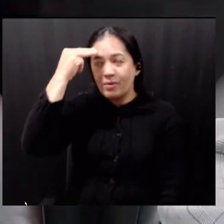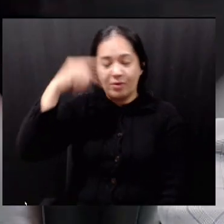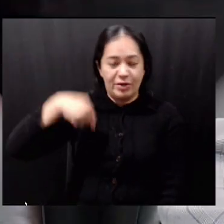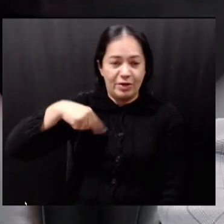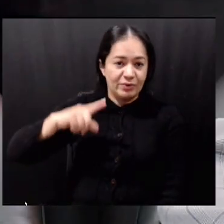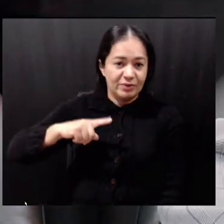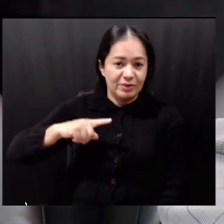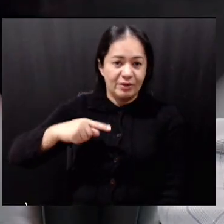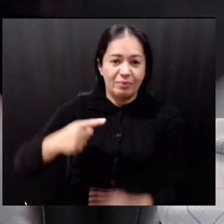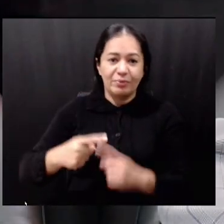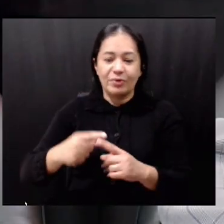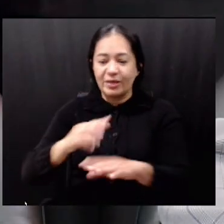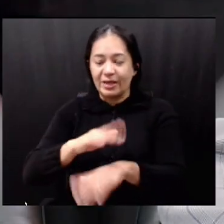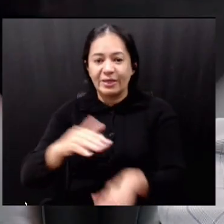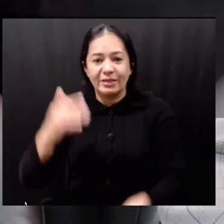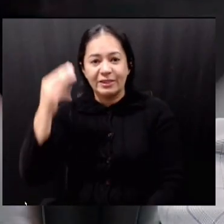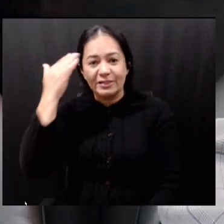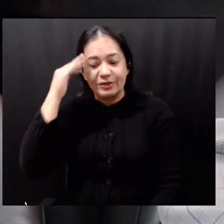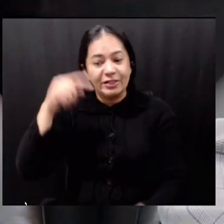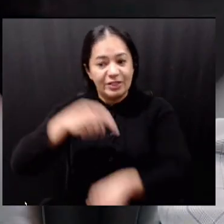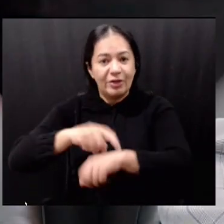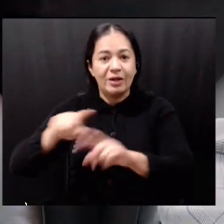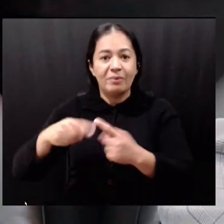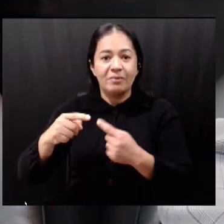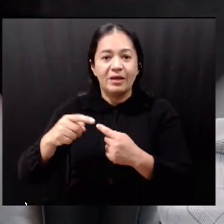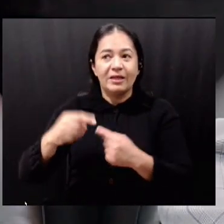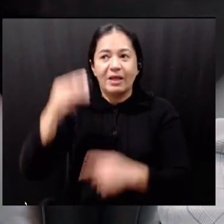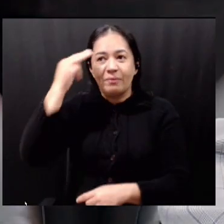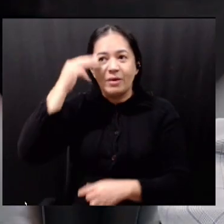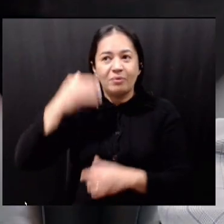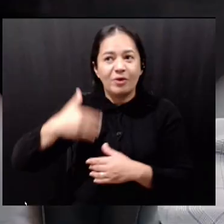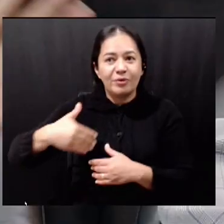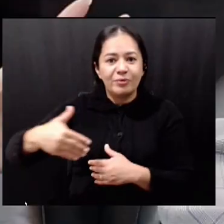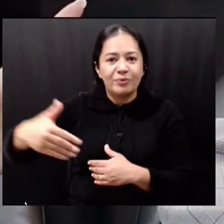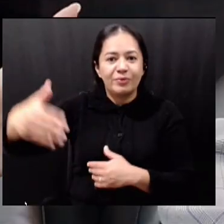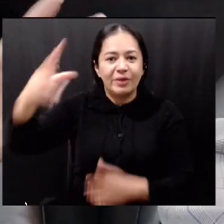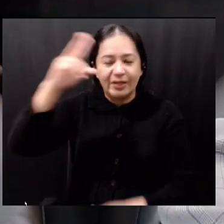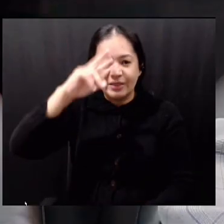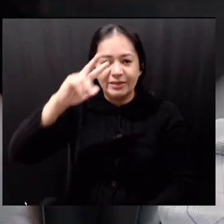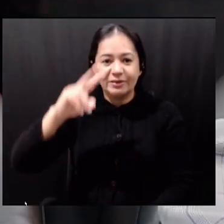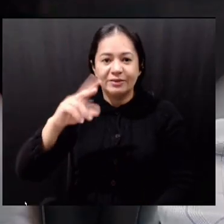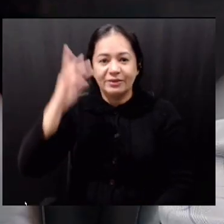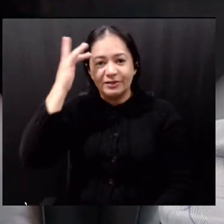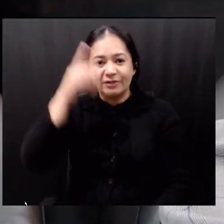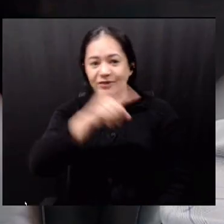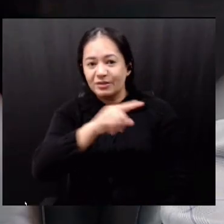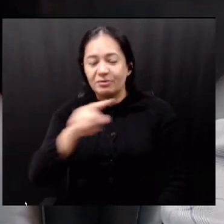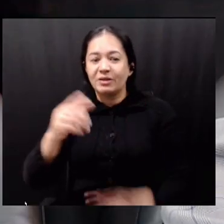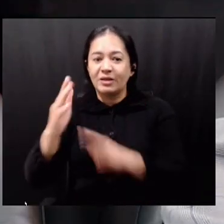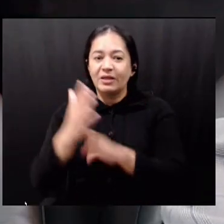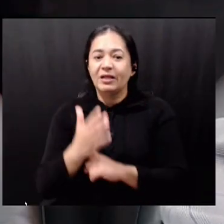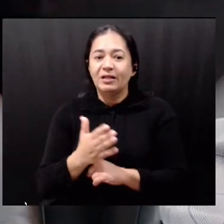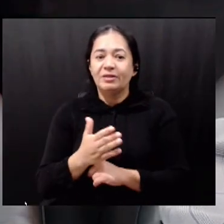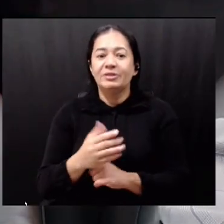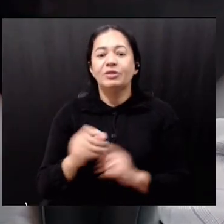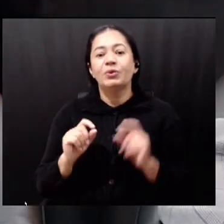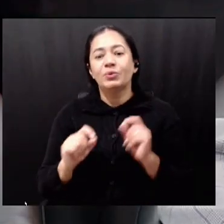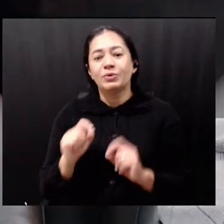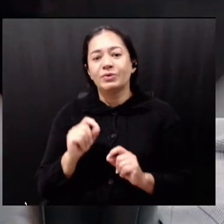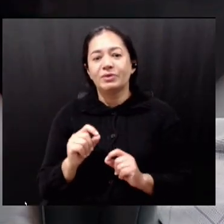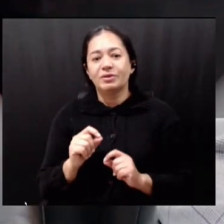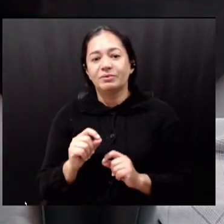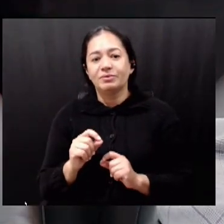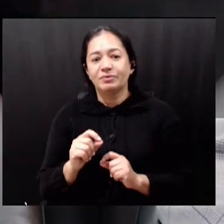em que isso acontece, mas ela cria essa memória pra vida, sabe? Não sei, mas vocês podem me ajudar. Aquela questão de colocar o colchão